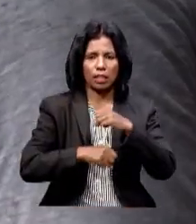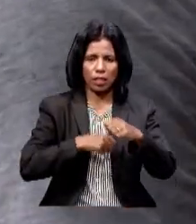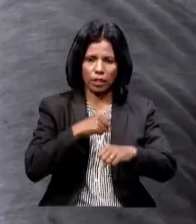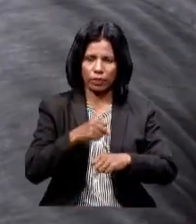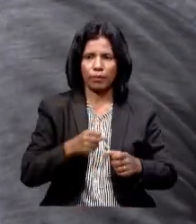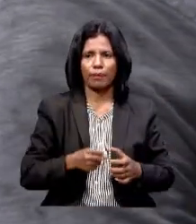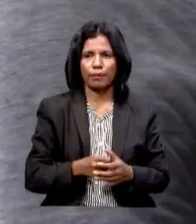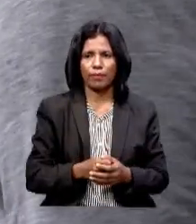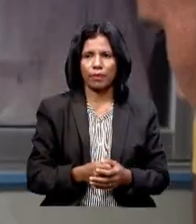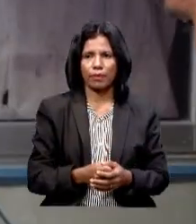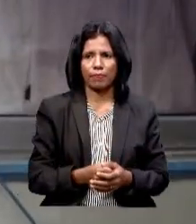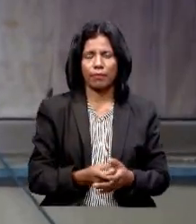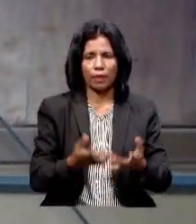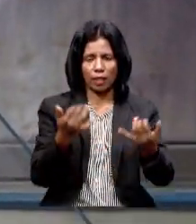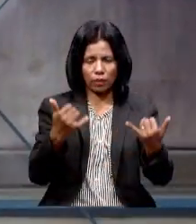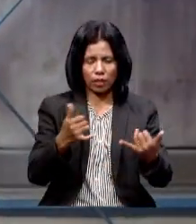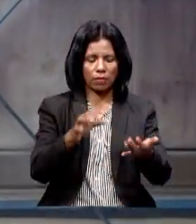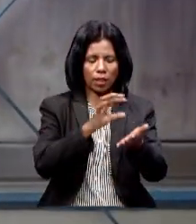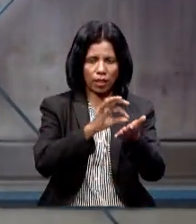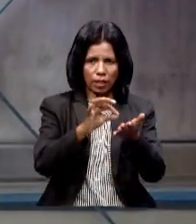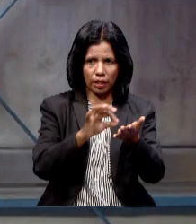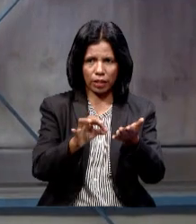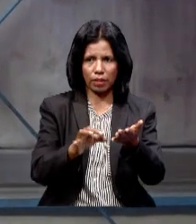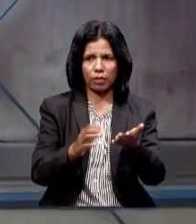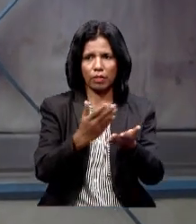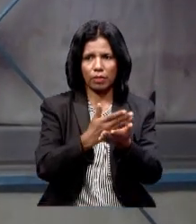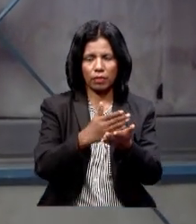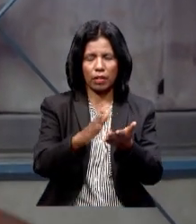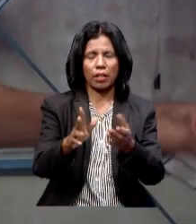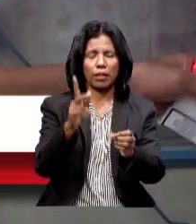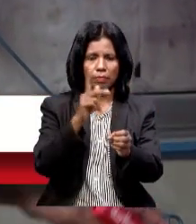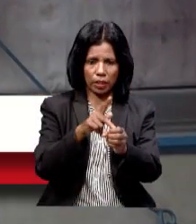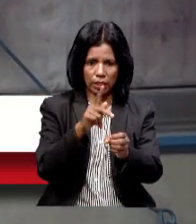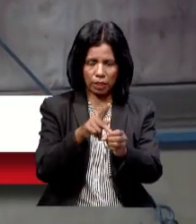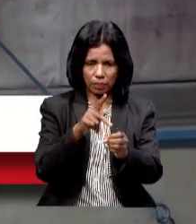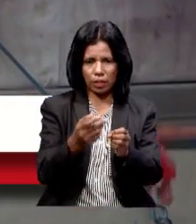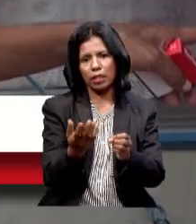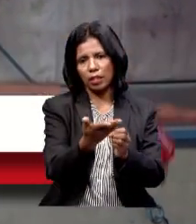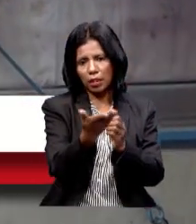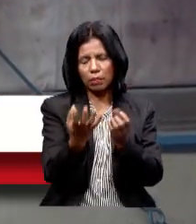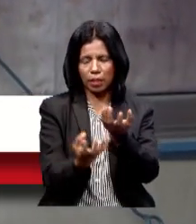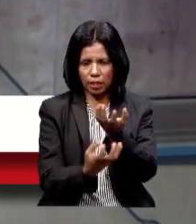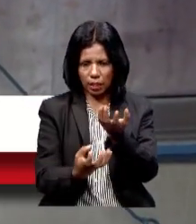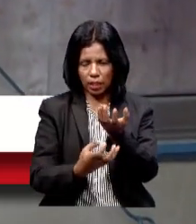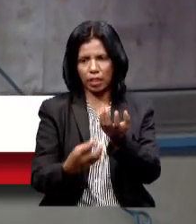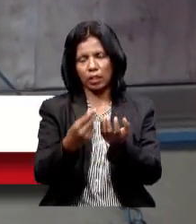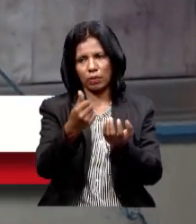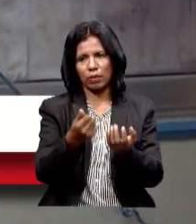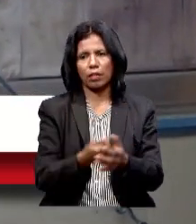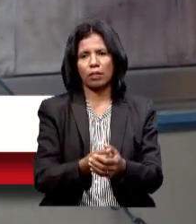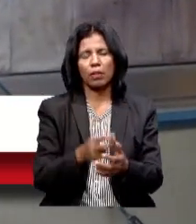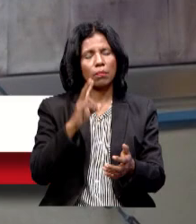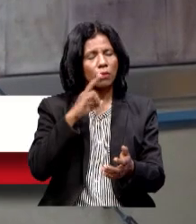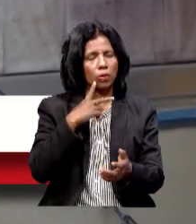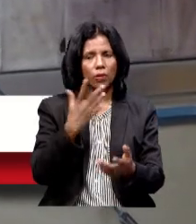nem me vai no meio. Servai a mina para atender, eu, mina de 8 anos, é, mordando lá toca,